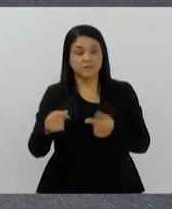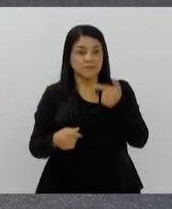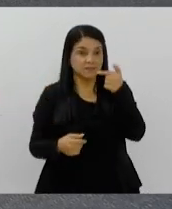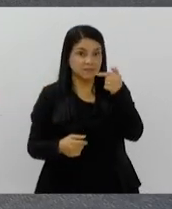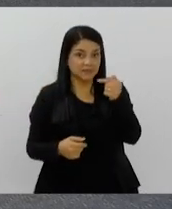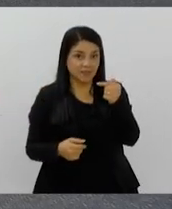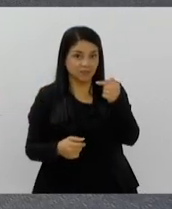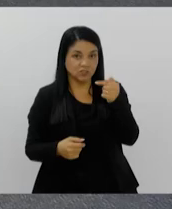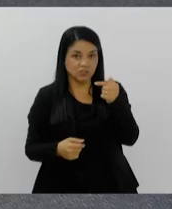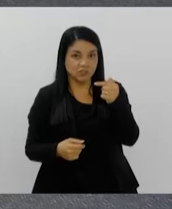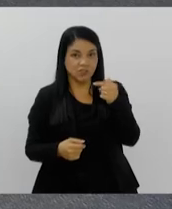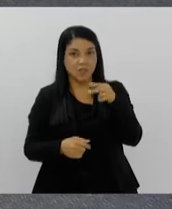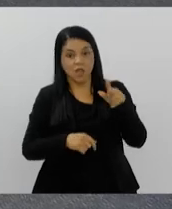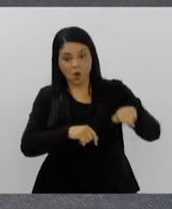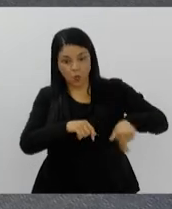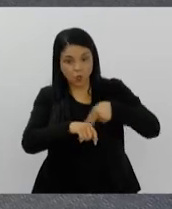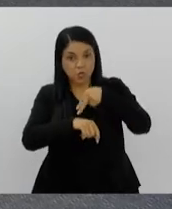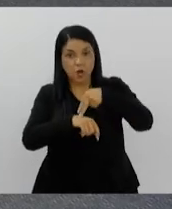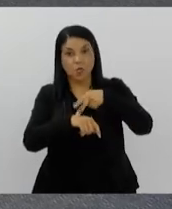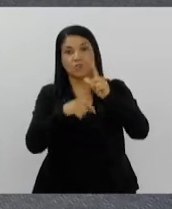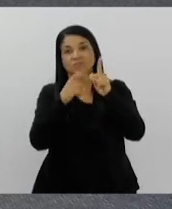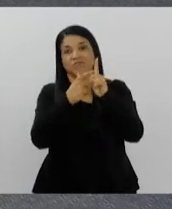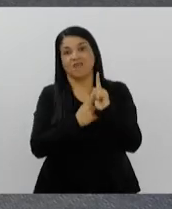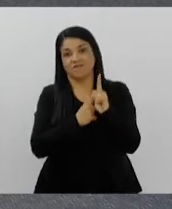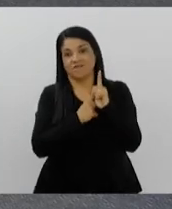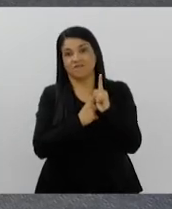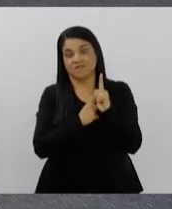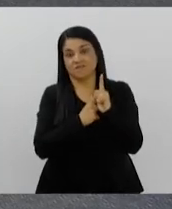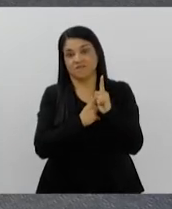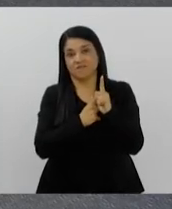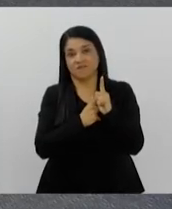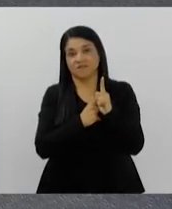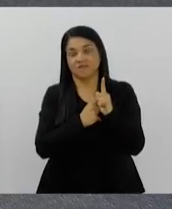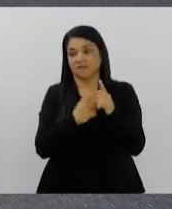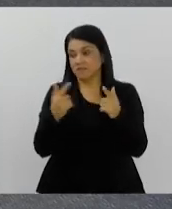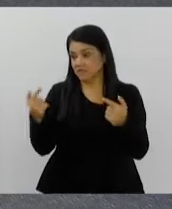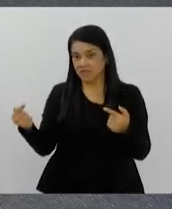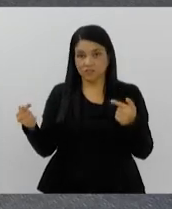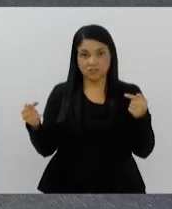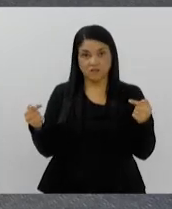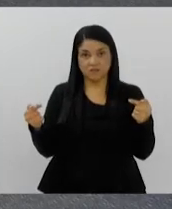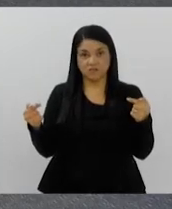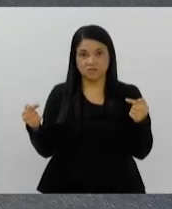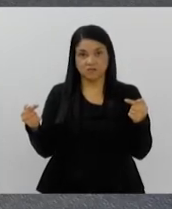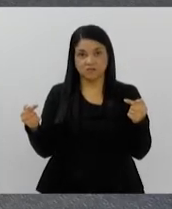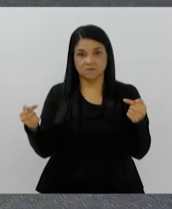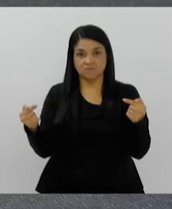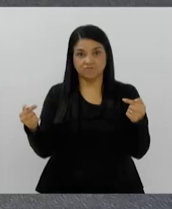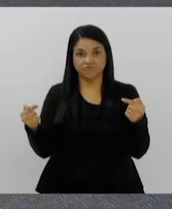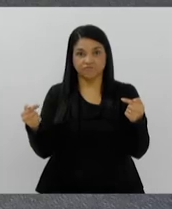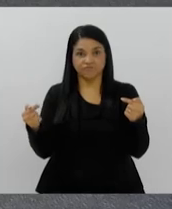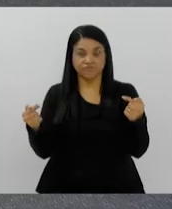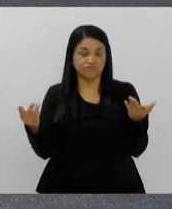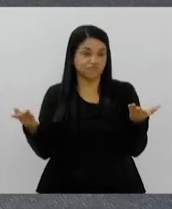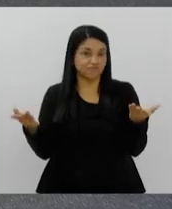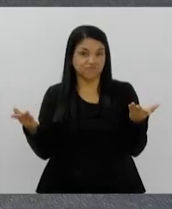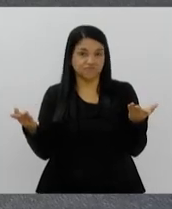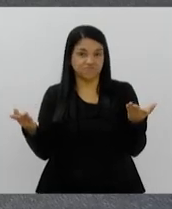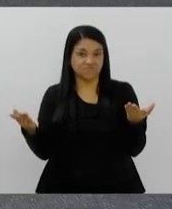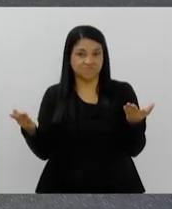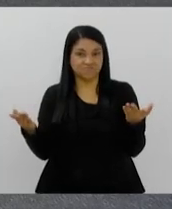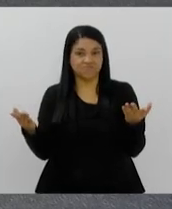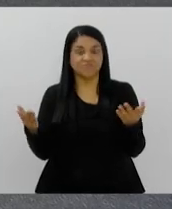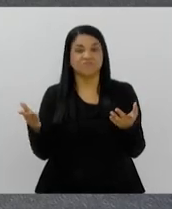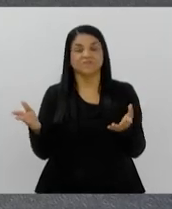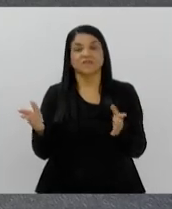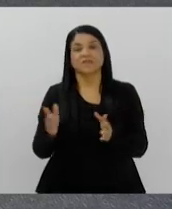deve. Se é 7 é a União que deve, vamos trocar 7 por 7, como Vossa Excelência está colocando, que é mais ou menos